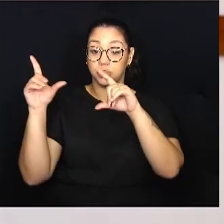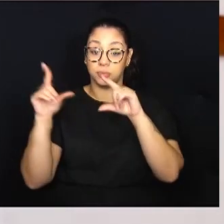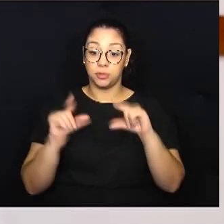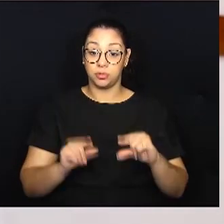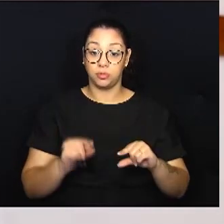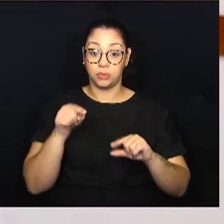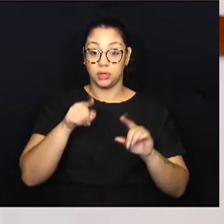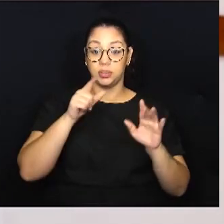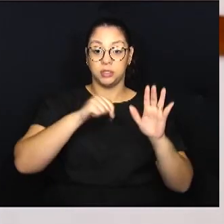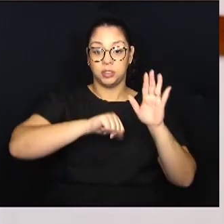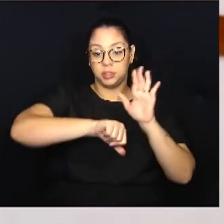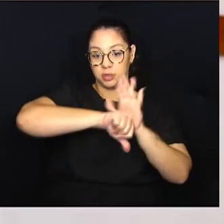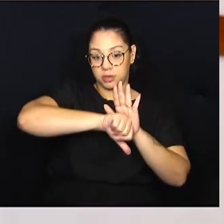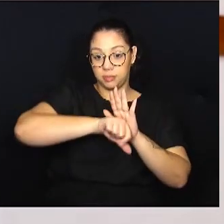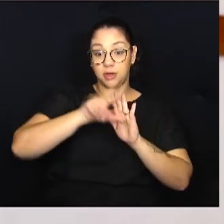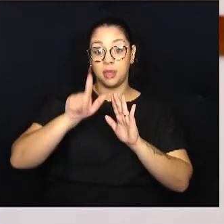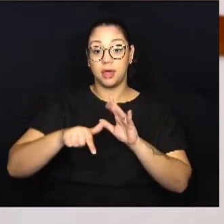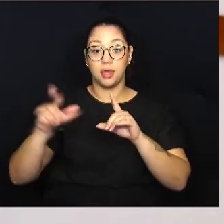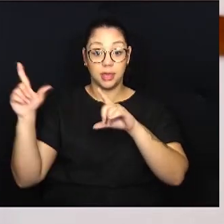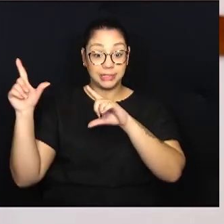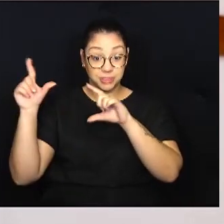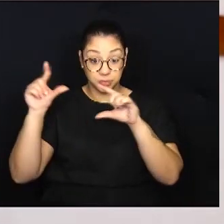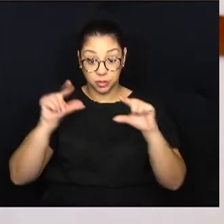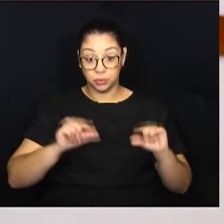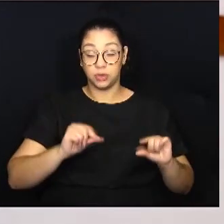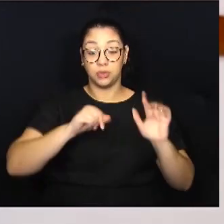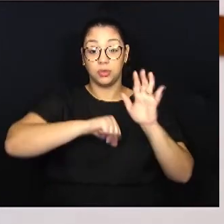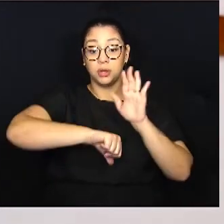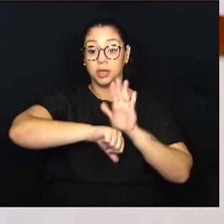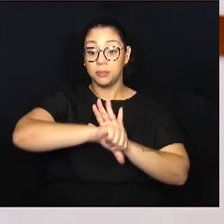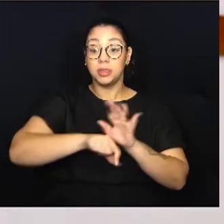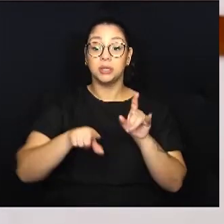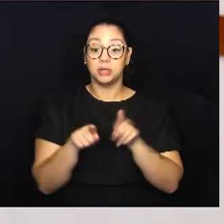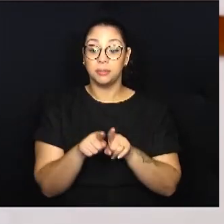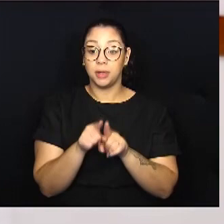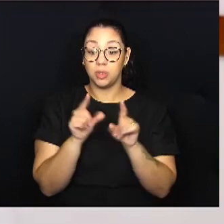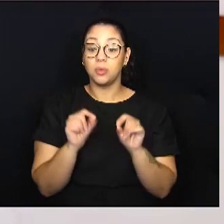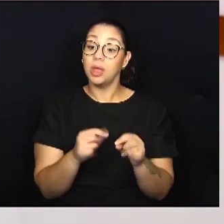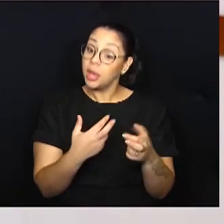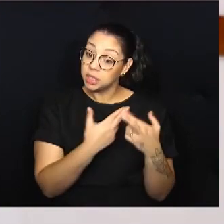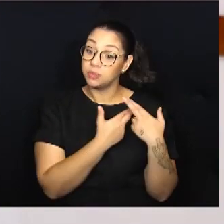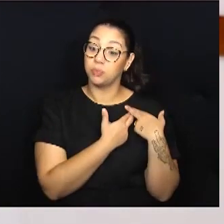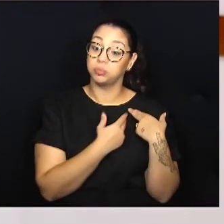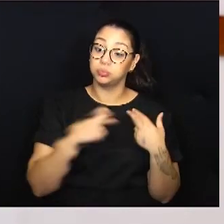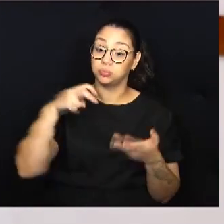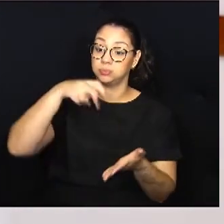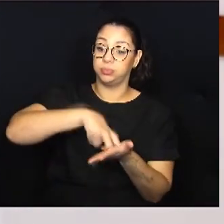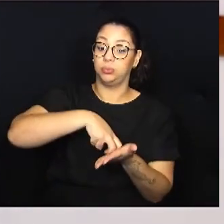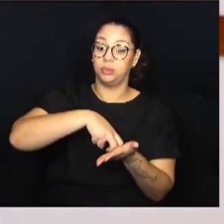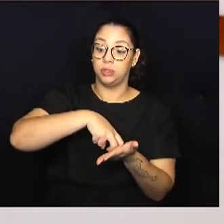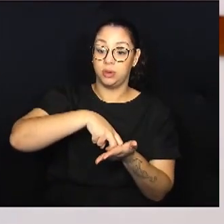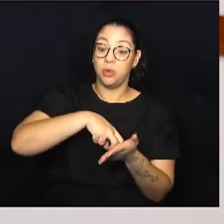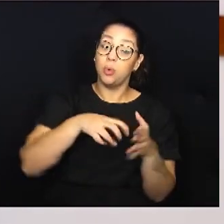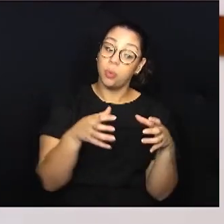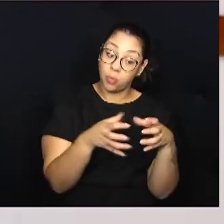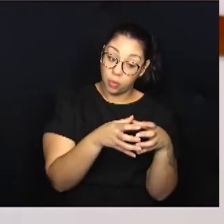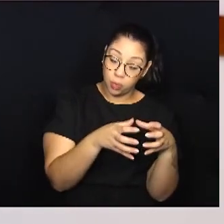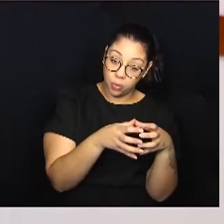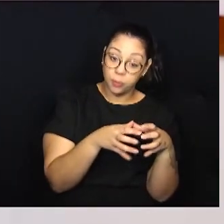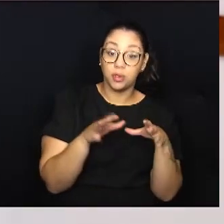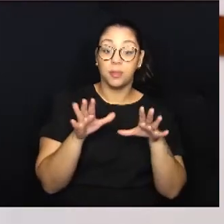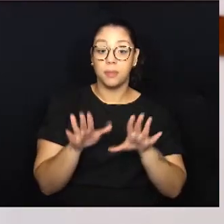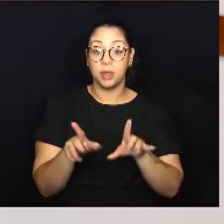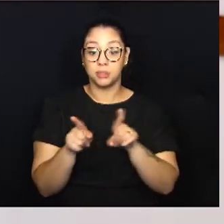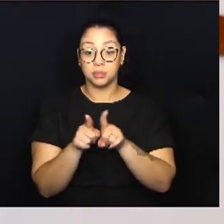e que, para além de coibir esse tipo de crime, também punam tanto os clubes quanto